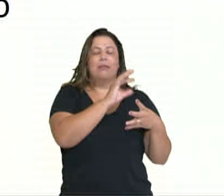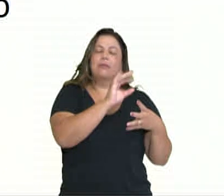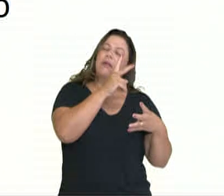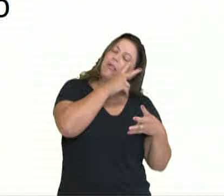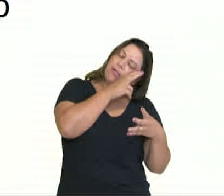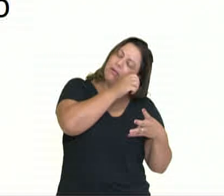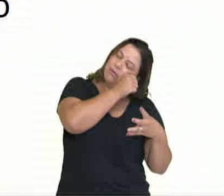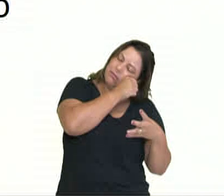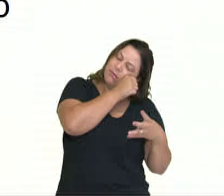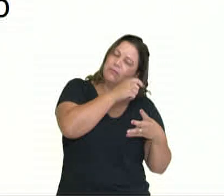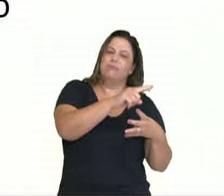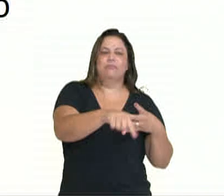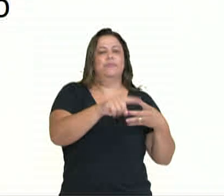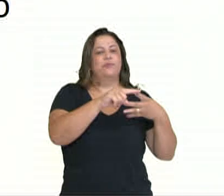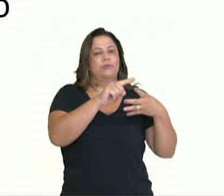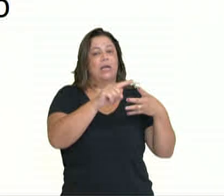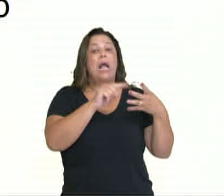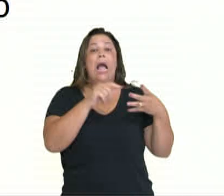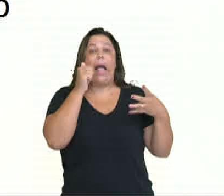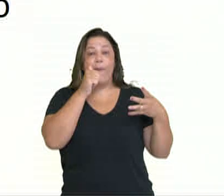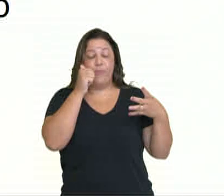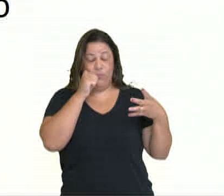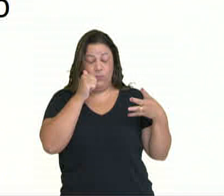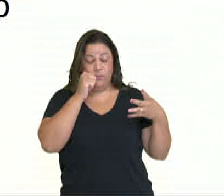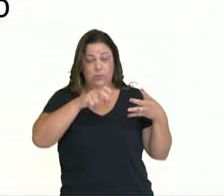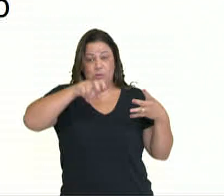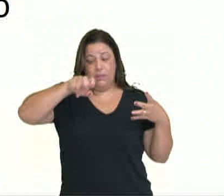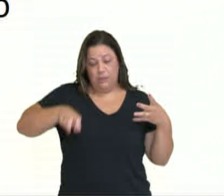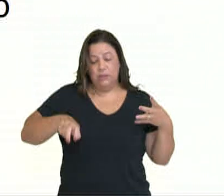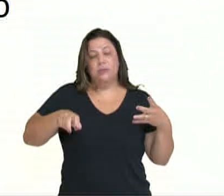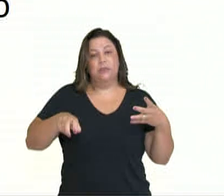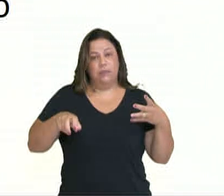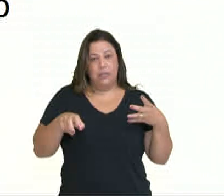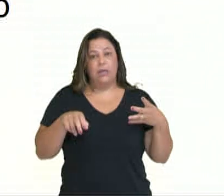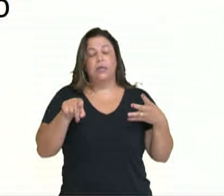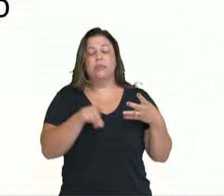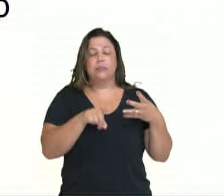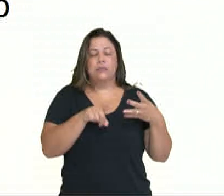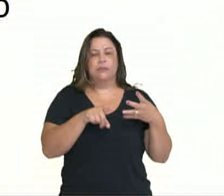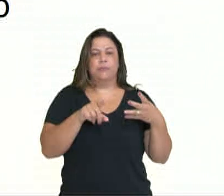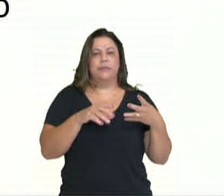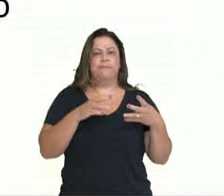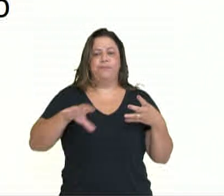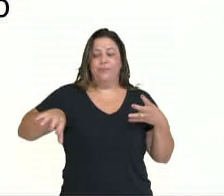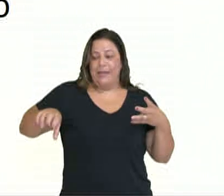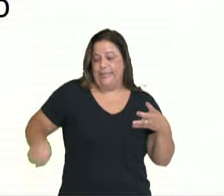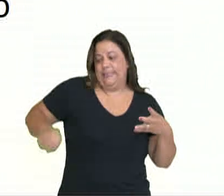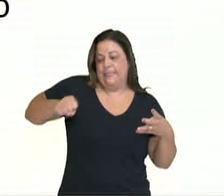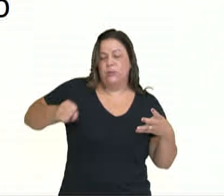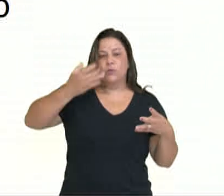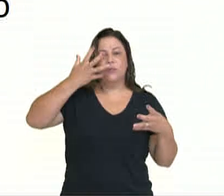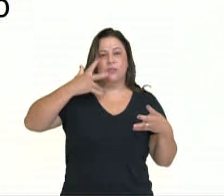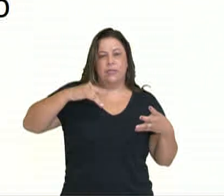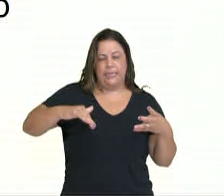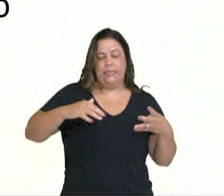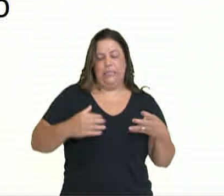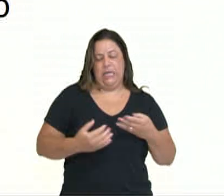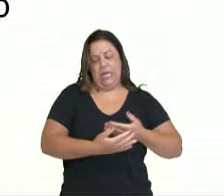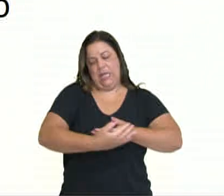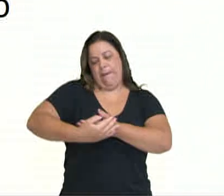dormia. A mulher estava sentada entre nós, apertando nos braços a criança enrolada em